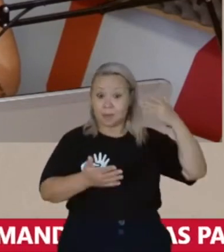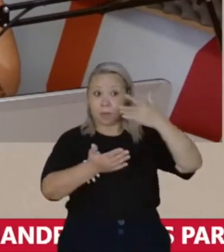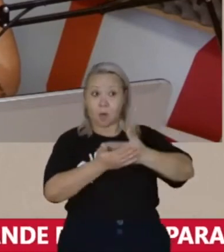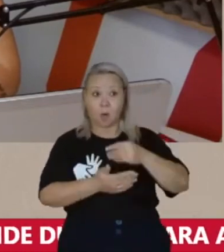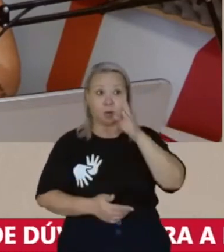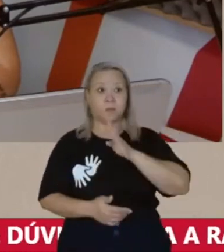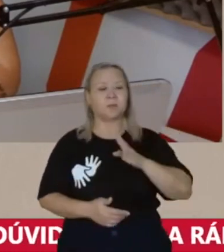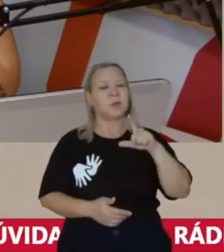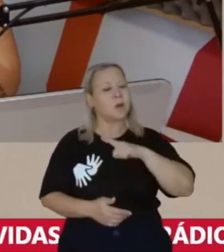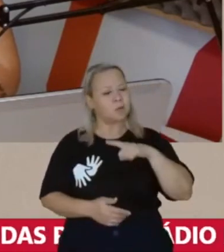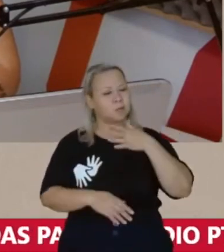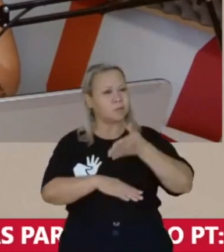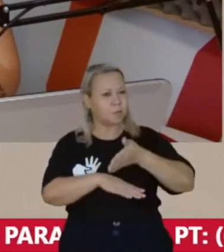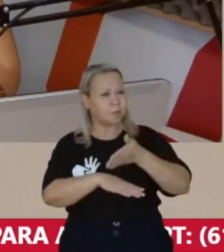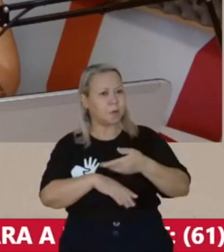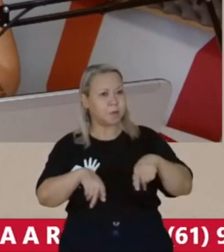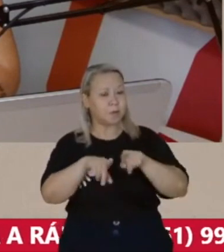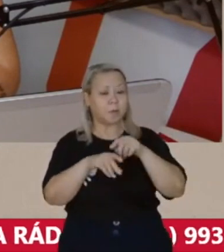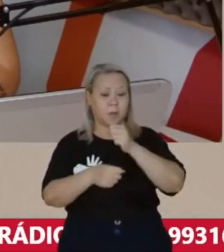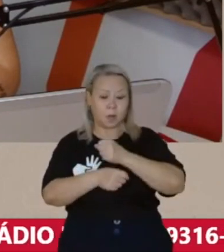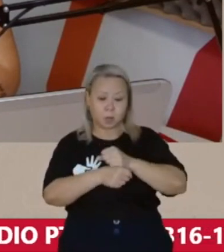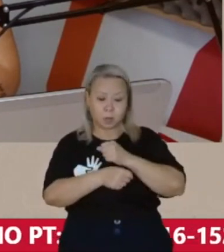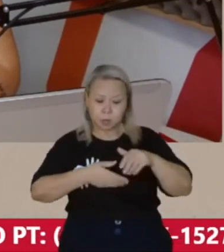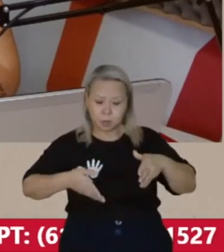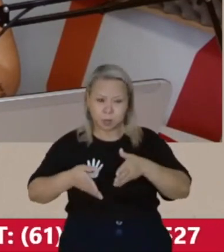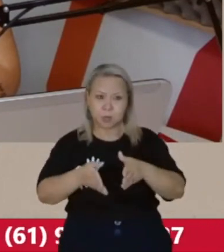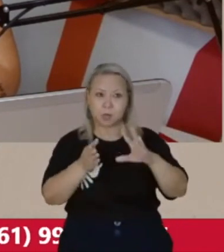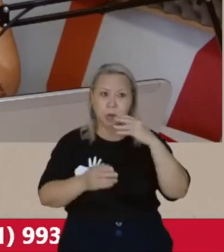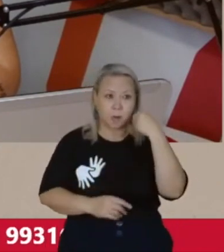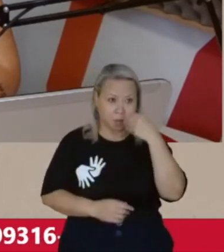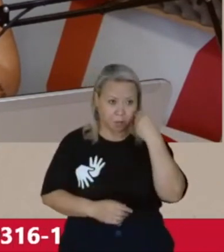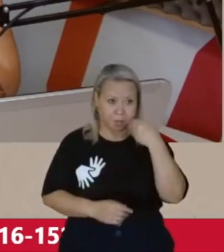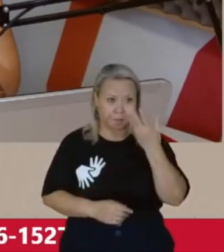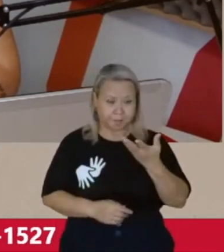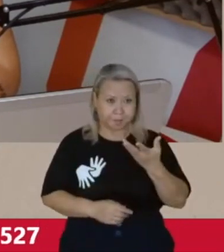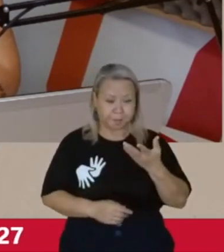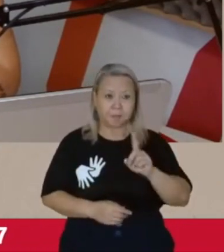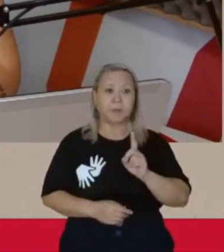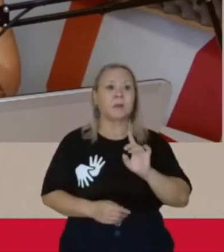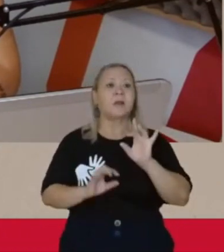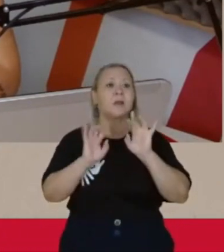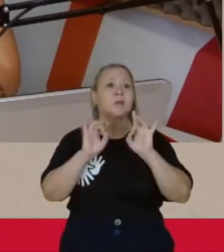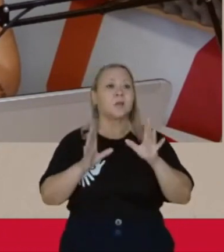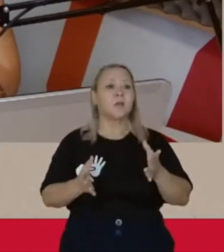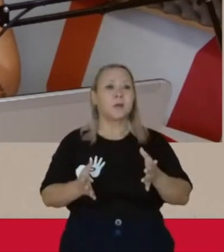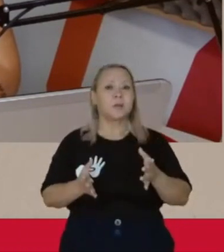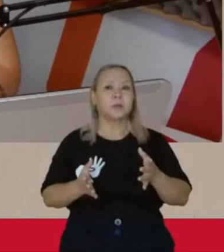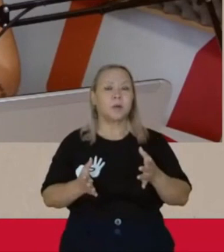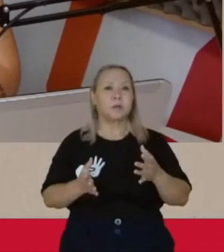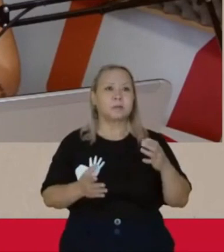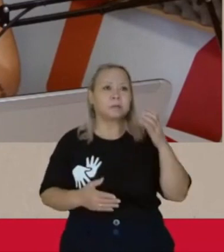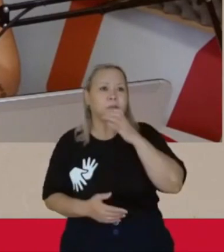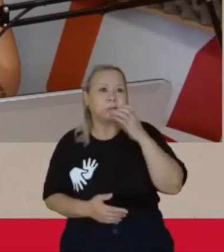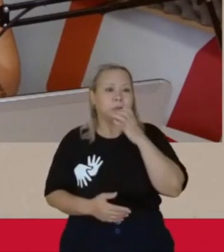também tive que participar aqui, construir um caminho que não é só do ineditismo de ter uma